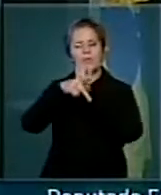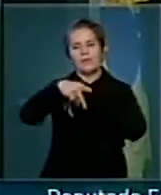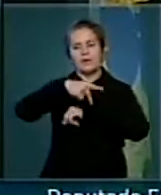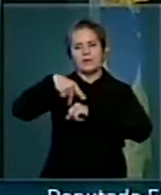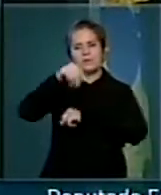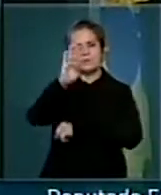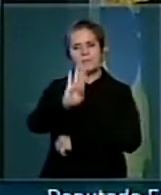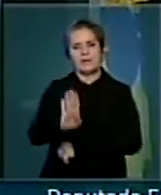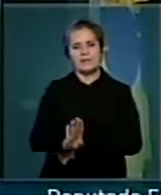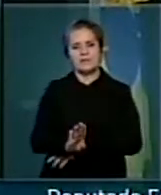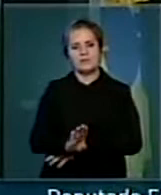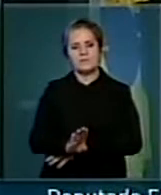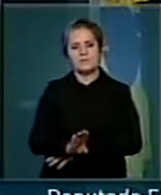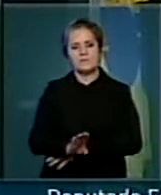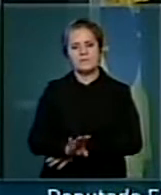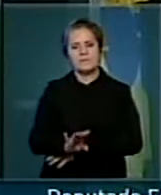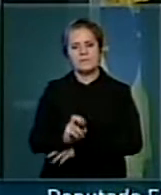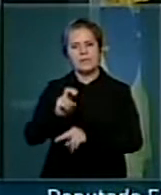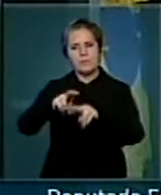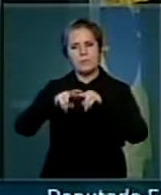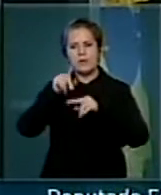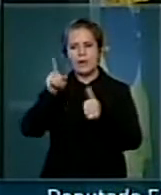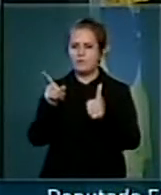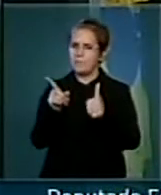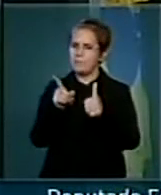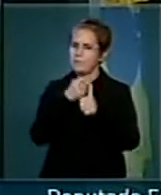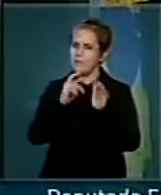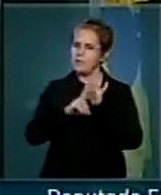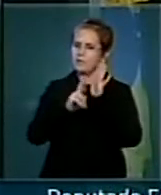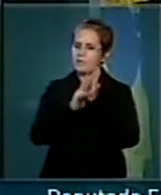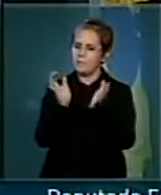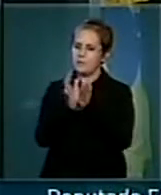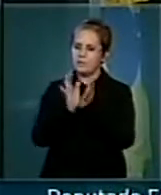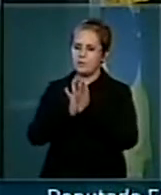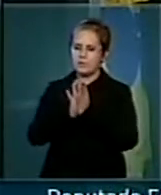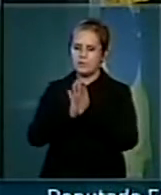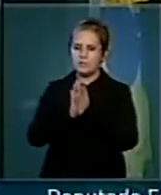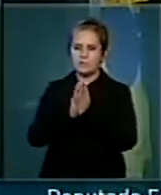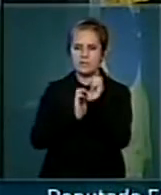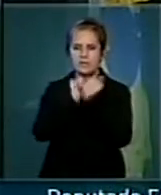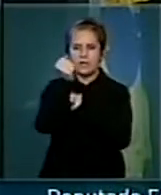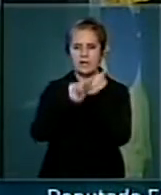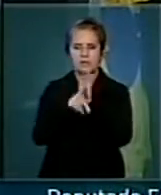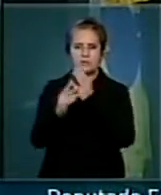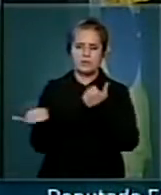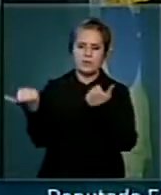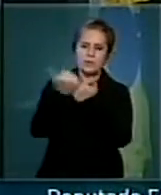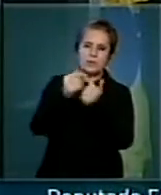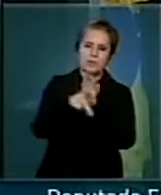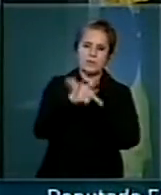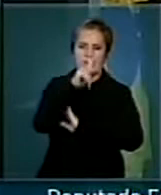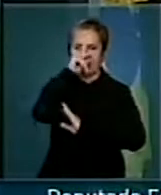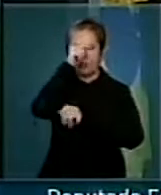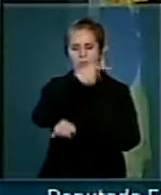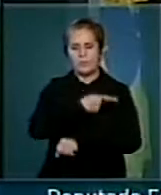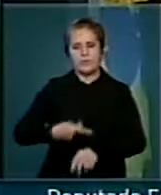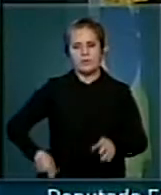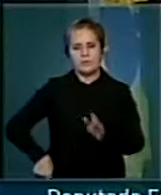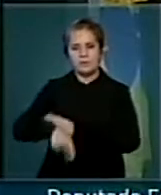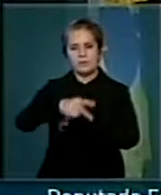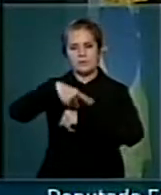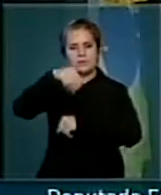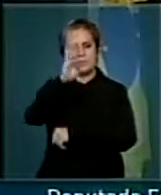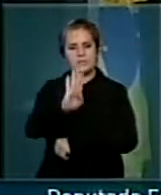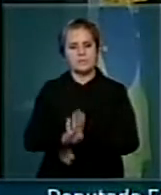país. E não apenas por ser o primeiro representante da classe operária a chegar ao poder da nação, o que já era